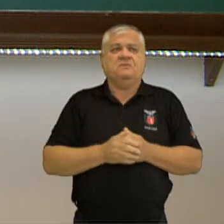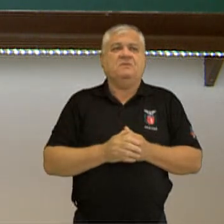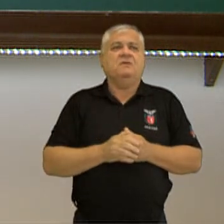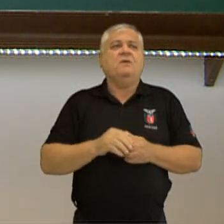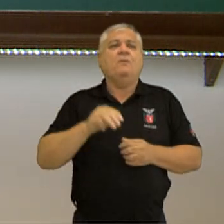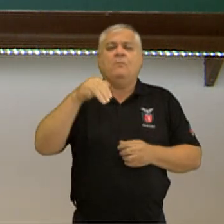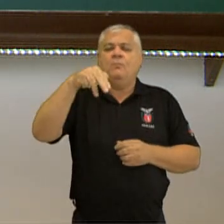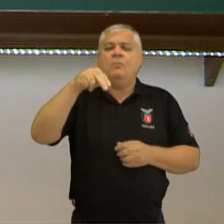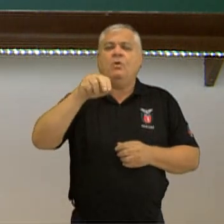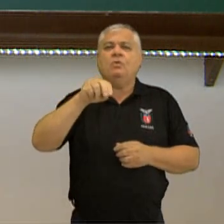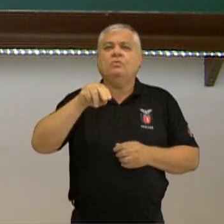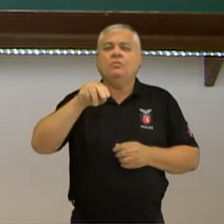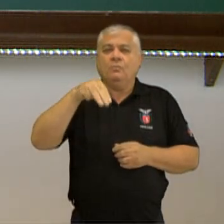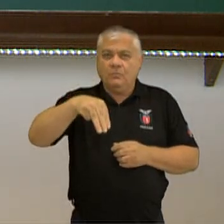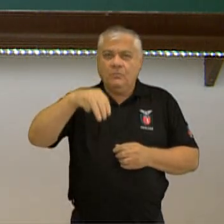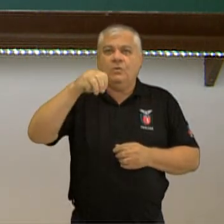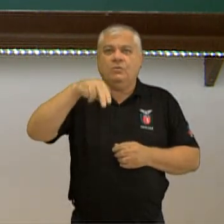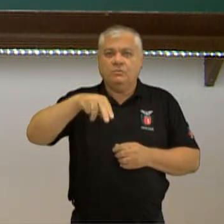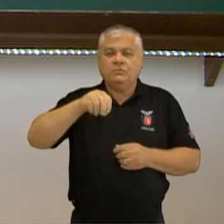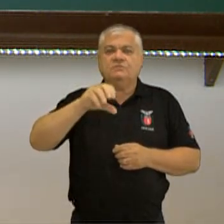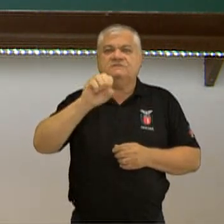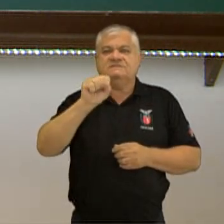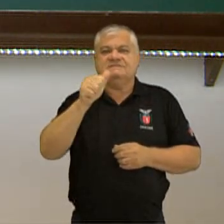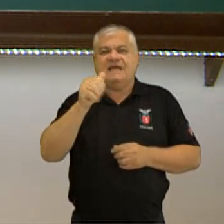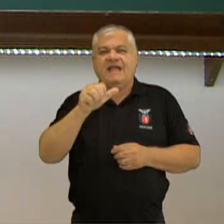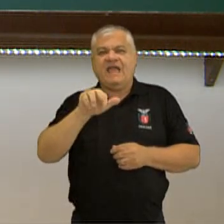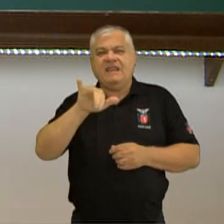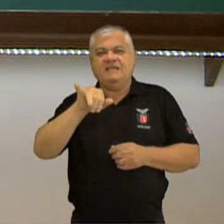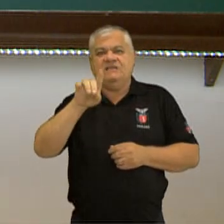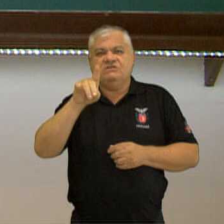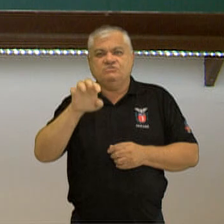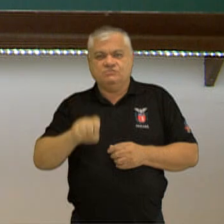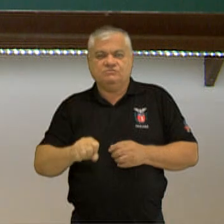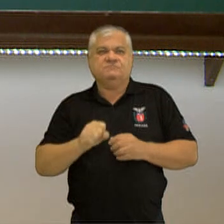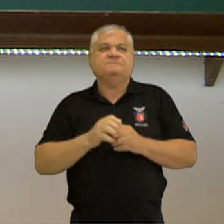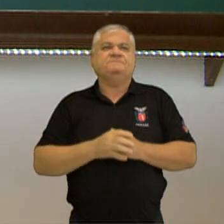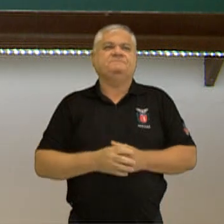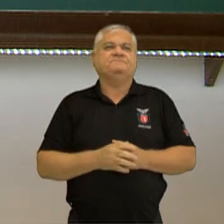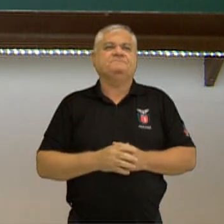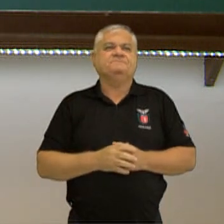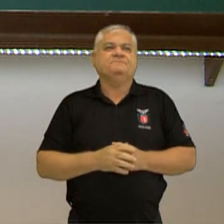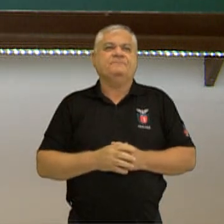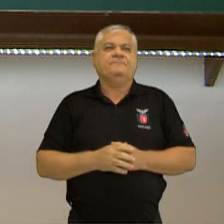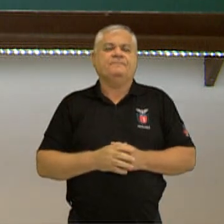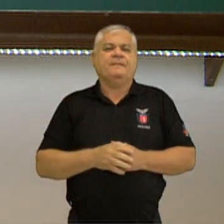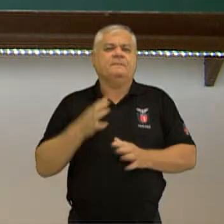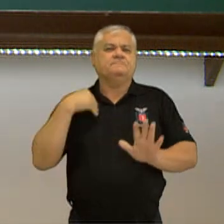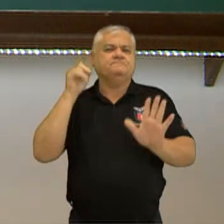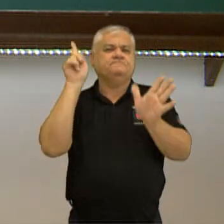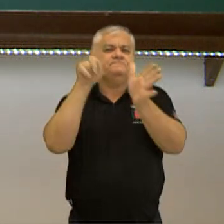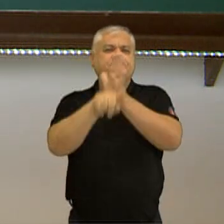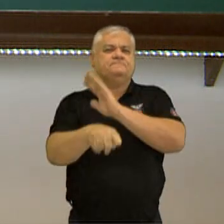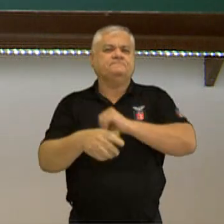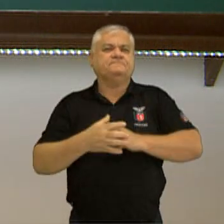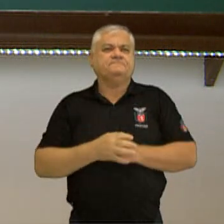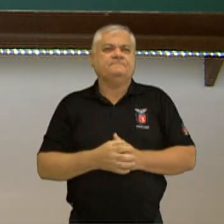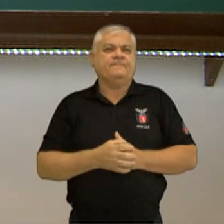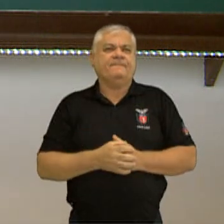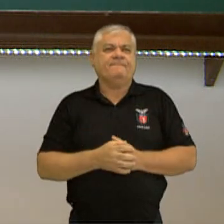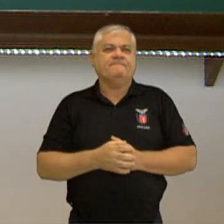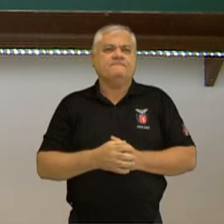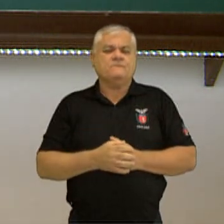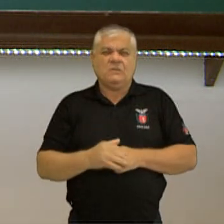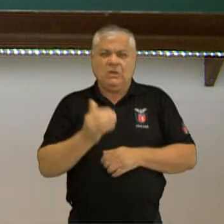oligossacarídeos e também os chamados polissacarídeos. Vamos lá! Uma perguntinha antes para vocês.